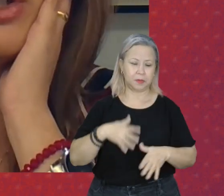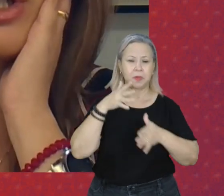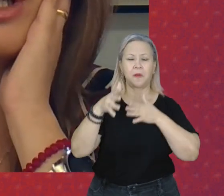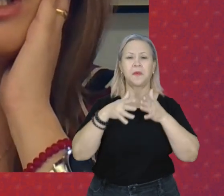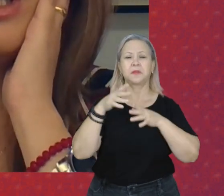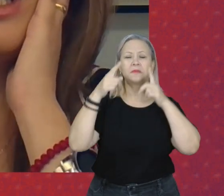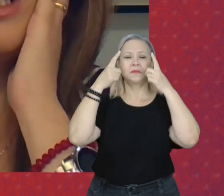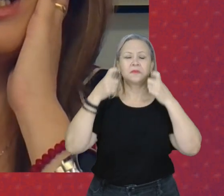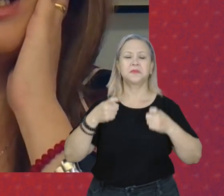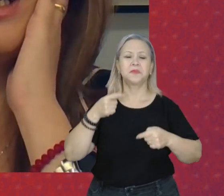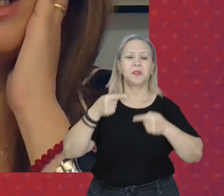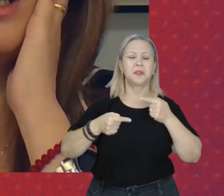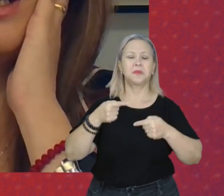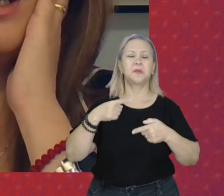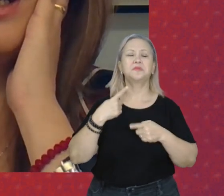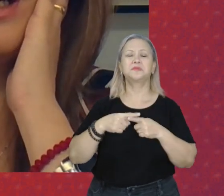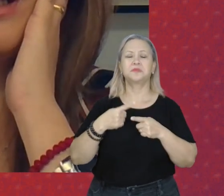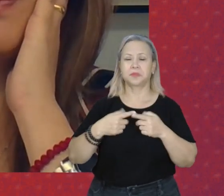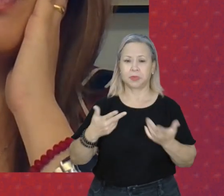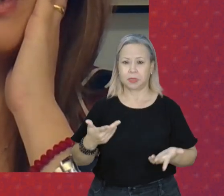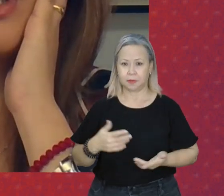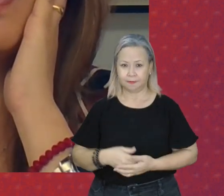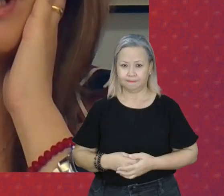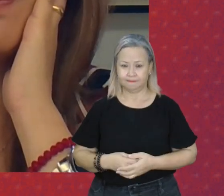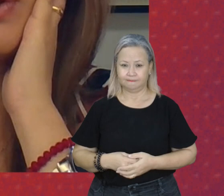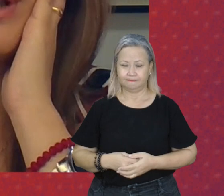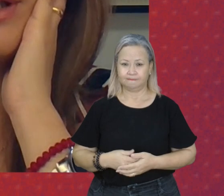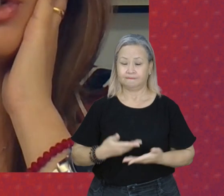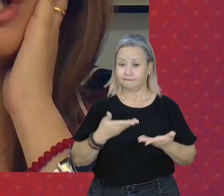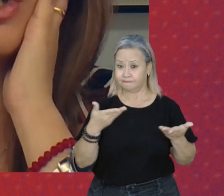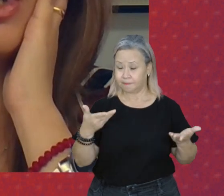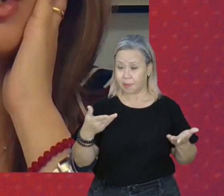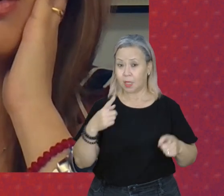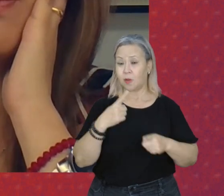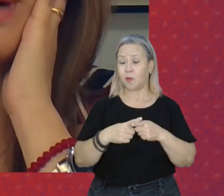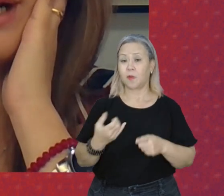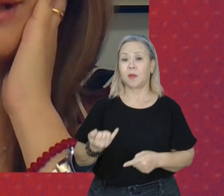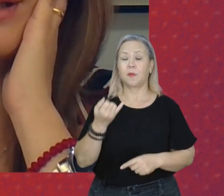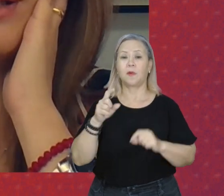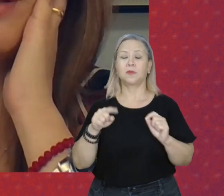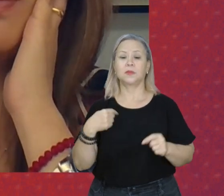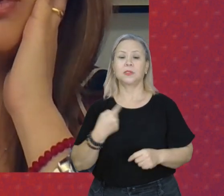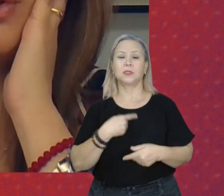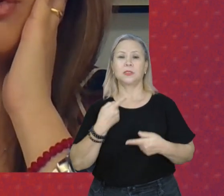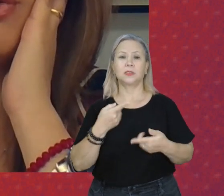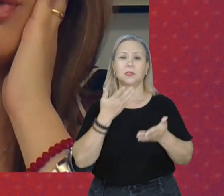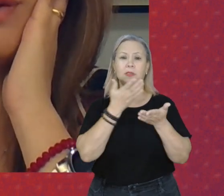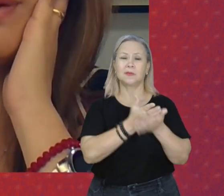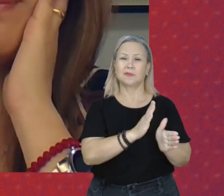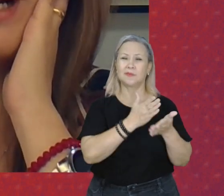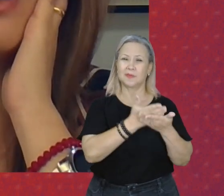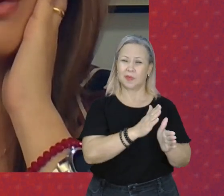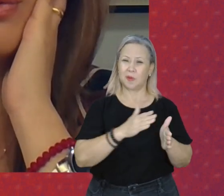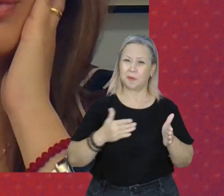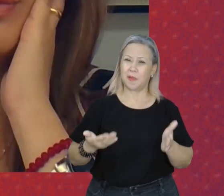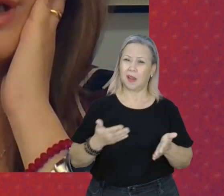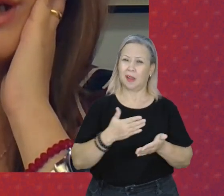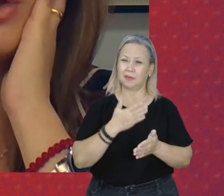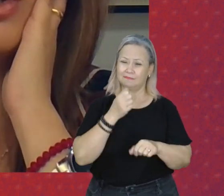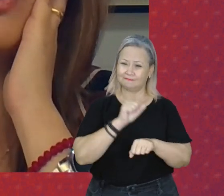violência política aqui para vocês? Porque é importante que a gente combata esses episódios de forma